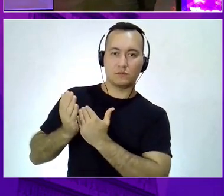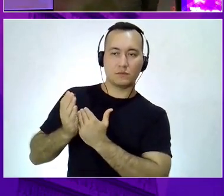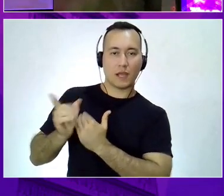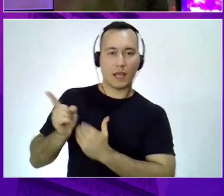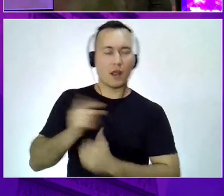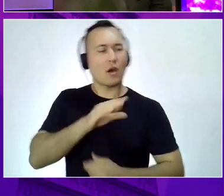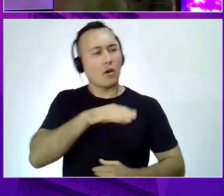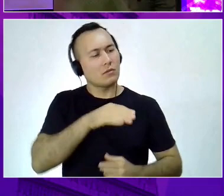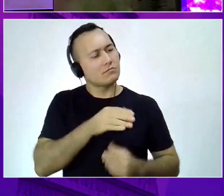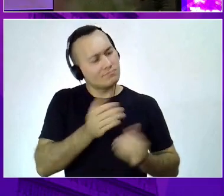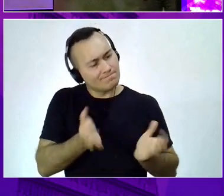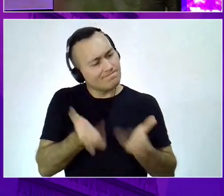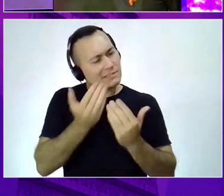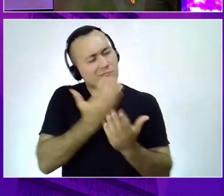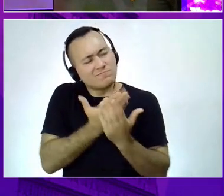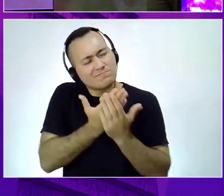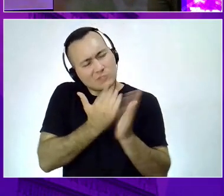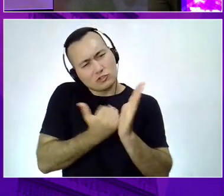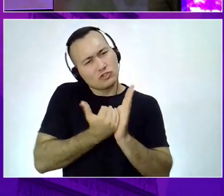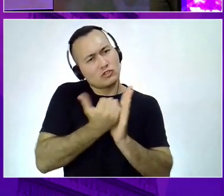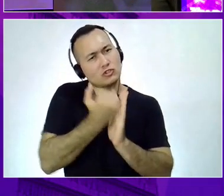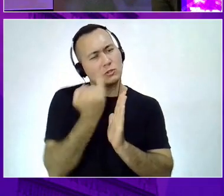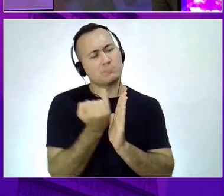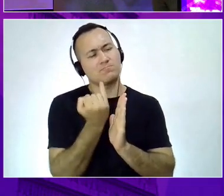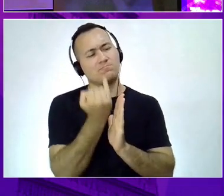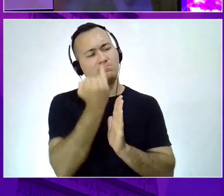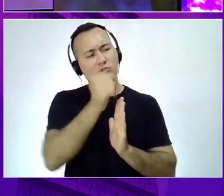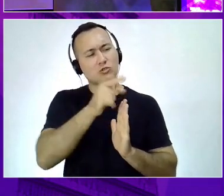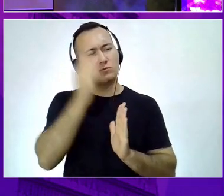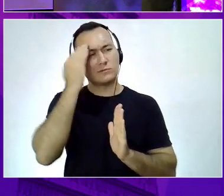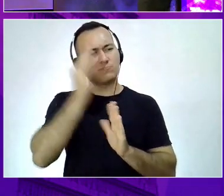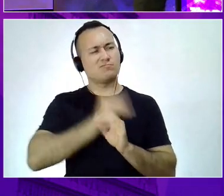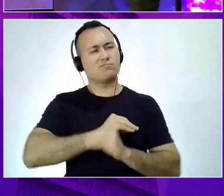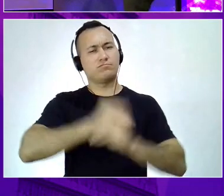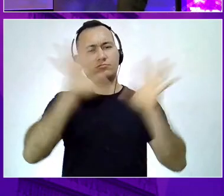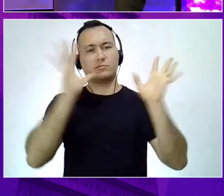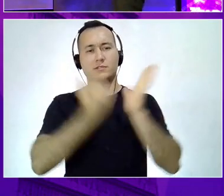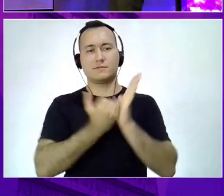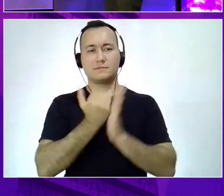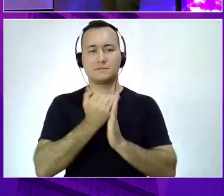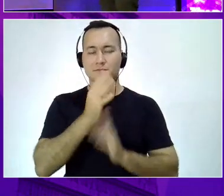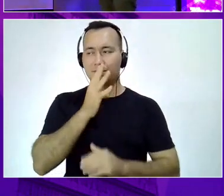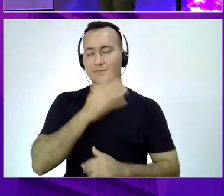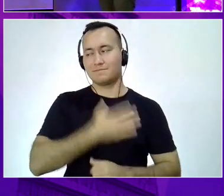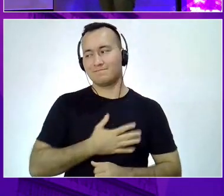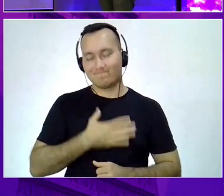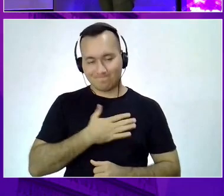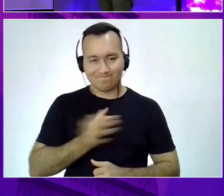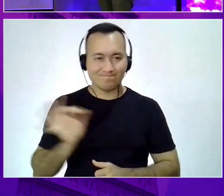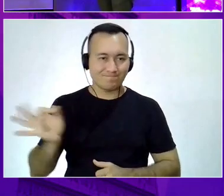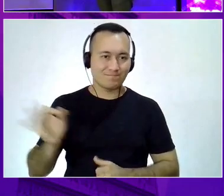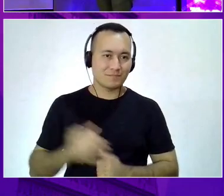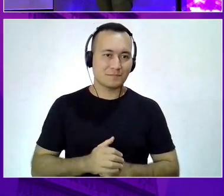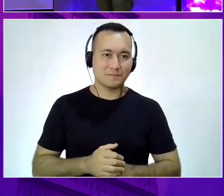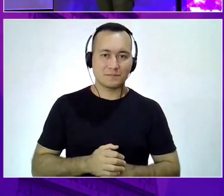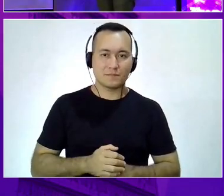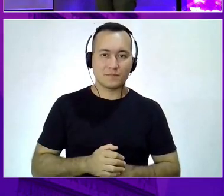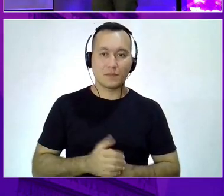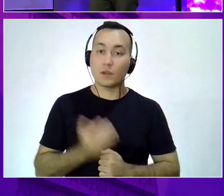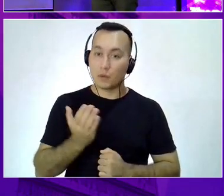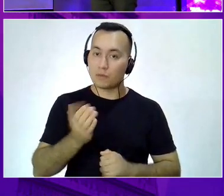citar um pouco sobre essa questão. QRzinho Code, fiquem ligados, porque vai ter surpresa no final,